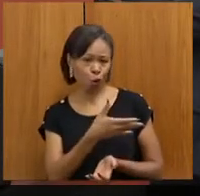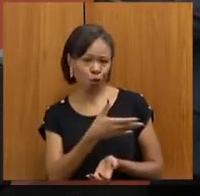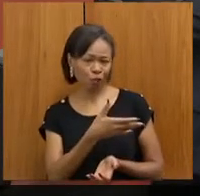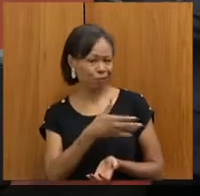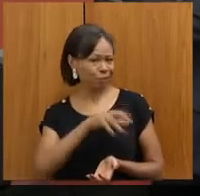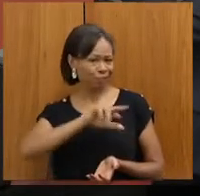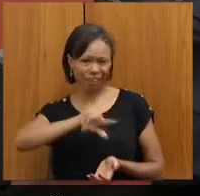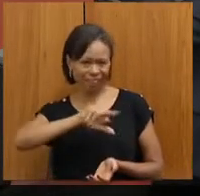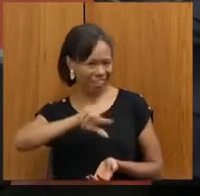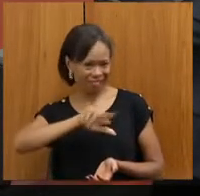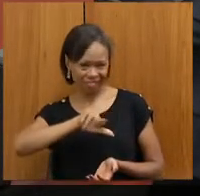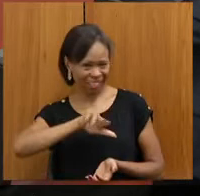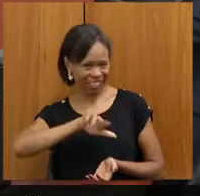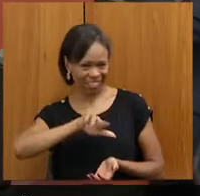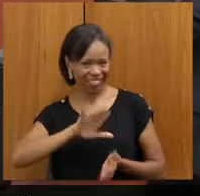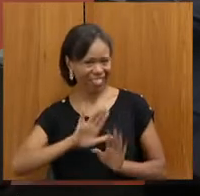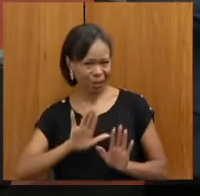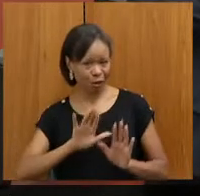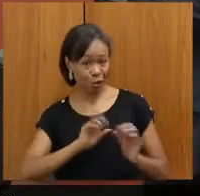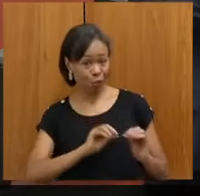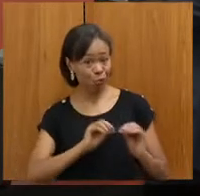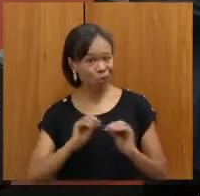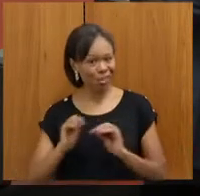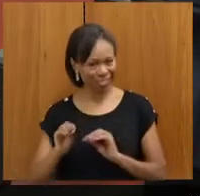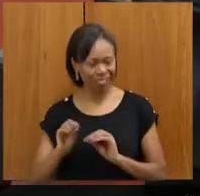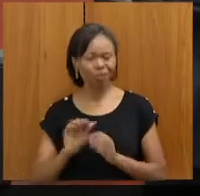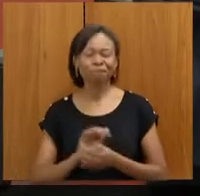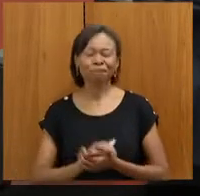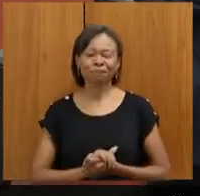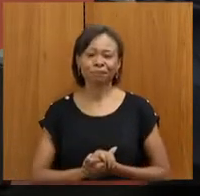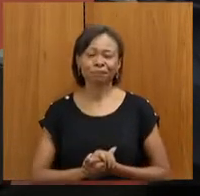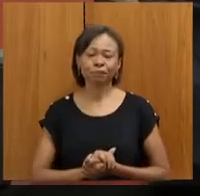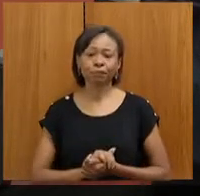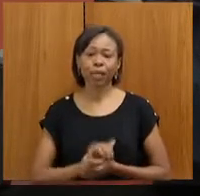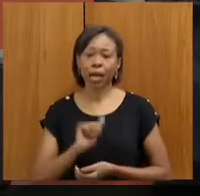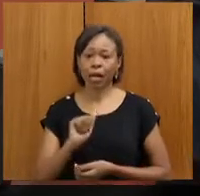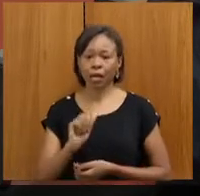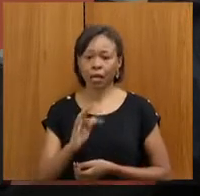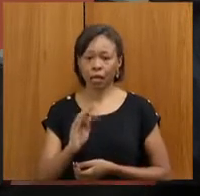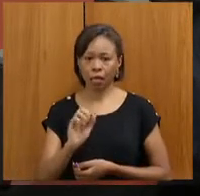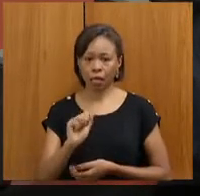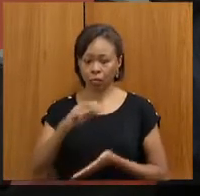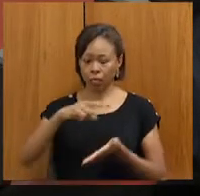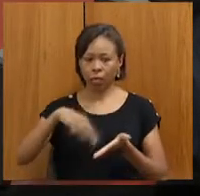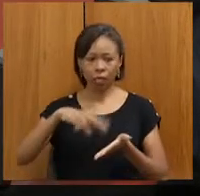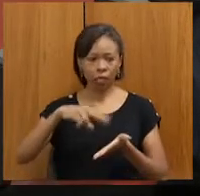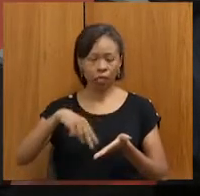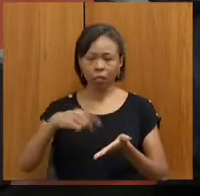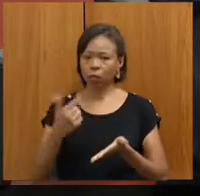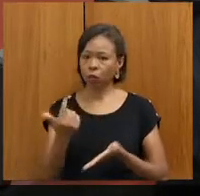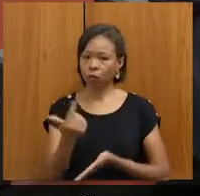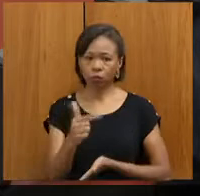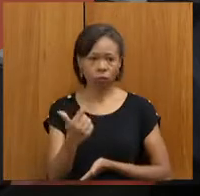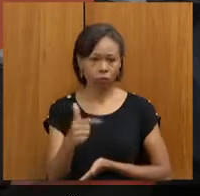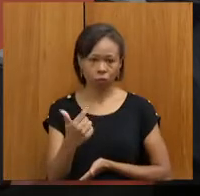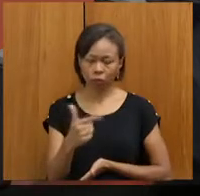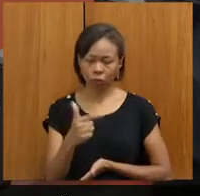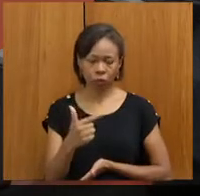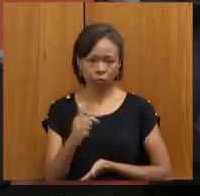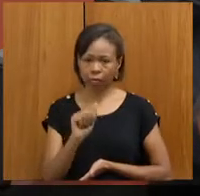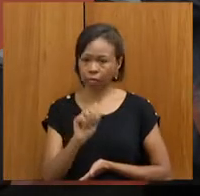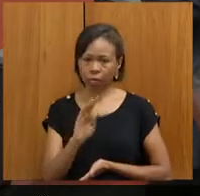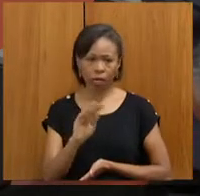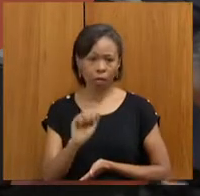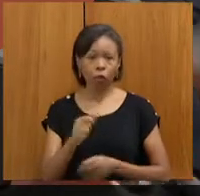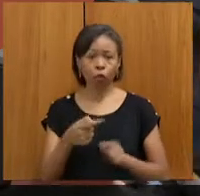viu leitura da ata Presidente Se informa que não a ata ser lida por se